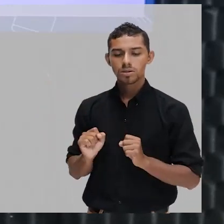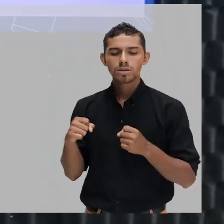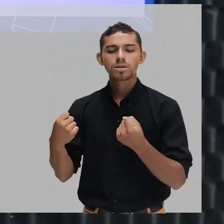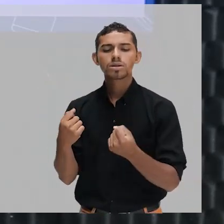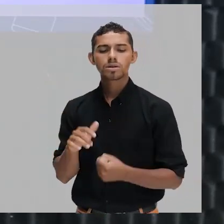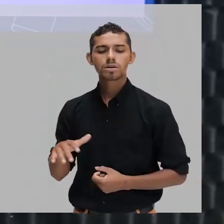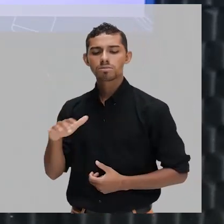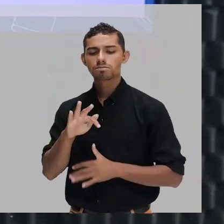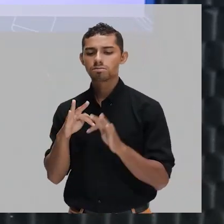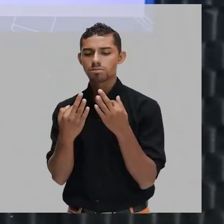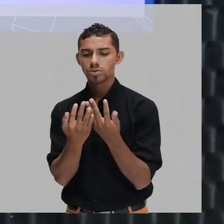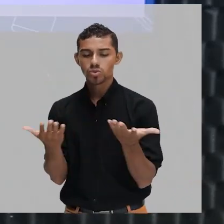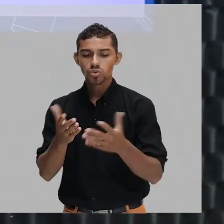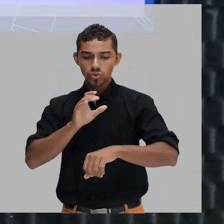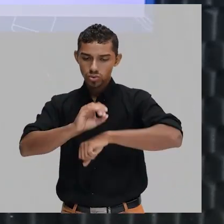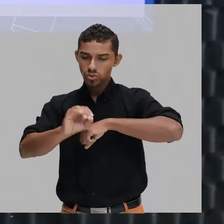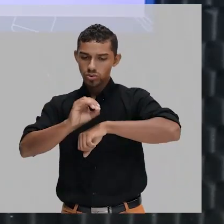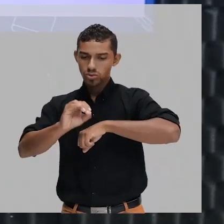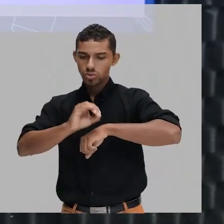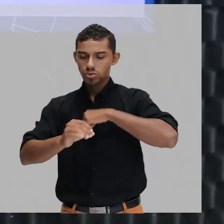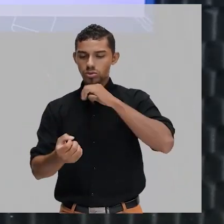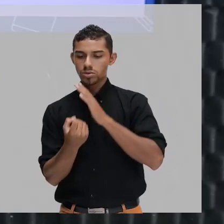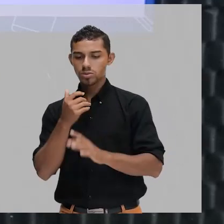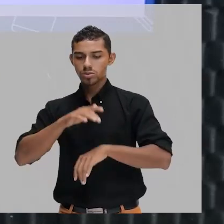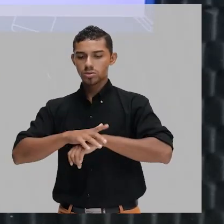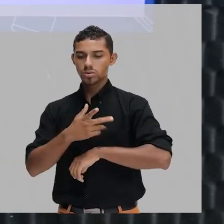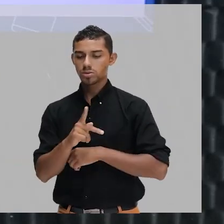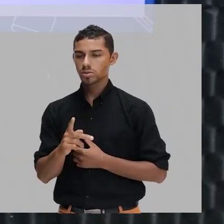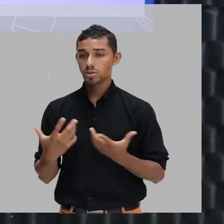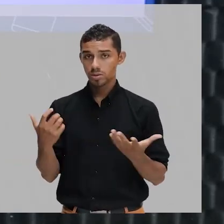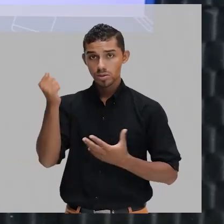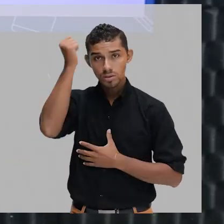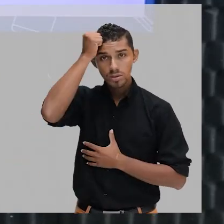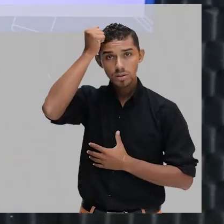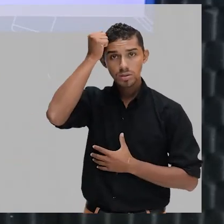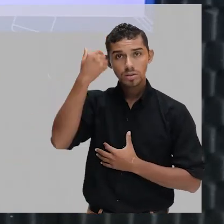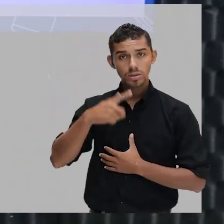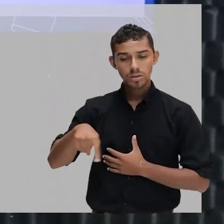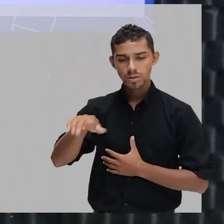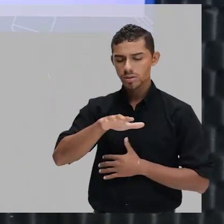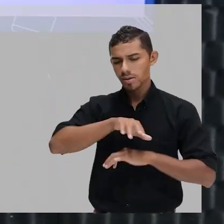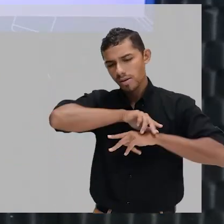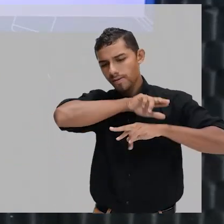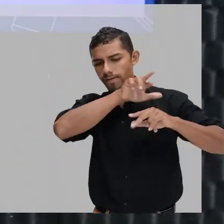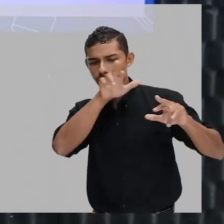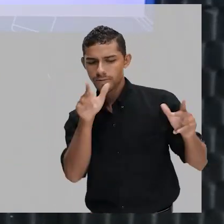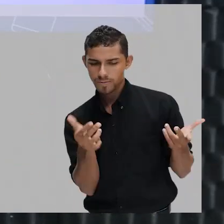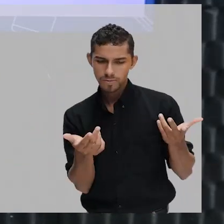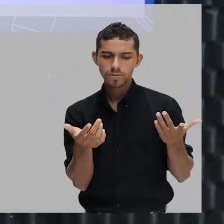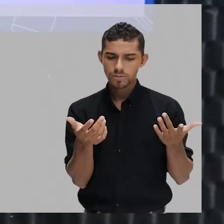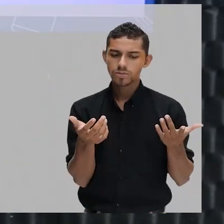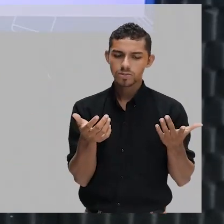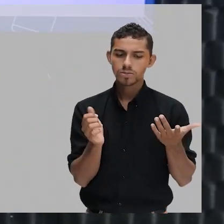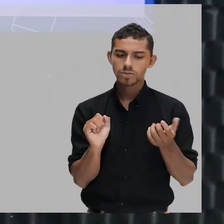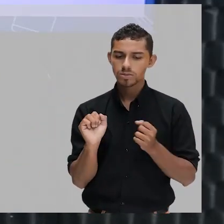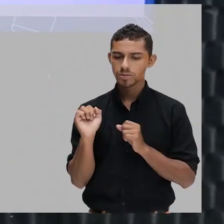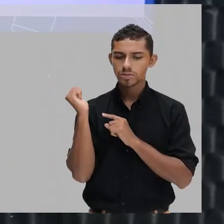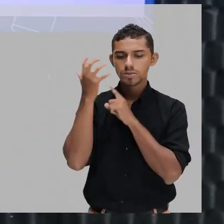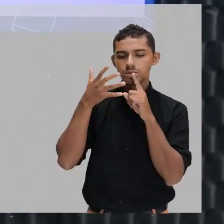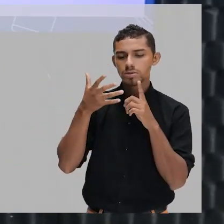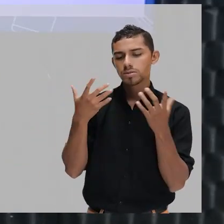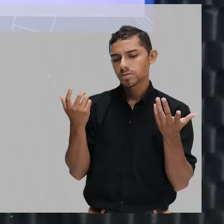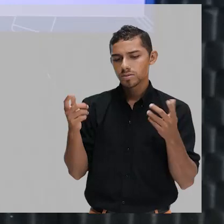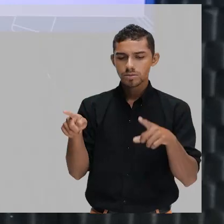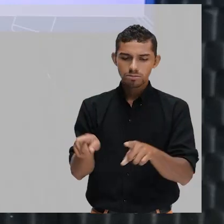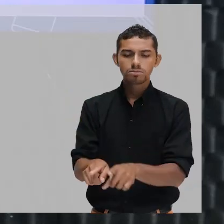muito hoje com oficinas e produção desses bonecos para uma série de eventos. A prioridade é fomentar o teatro de